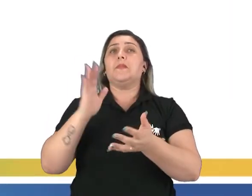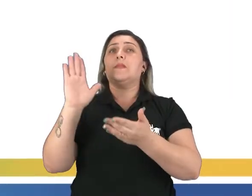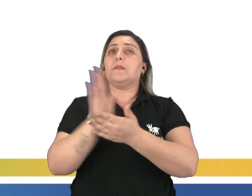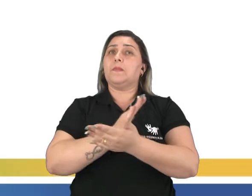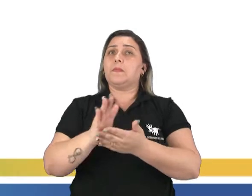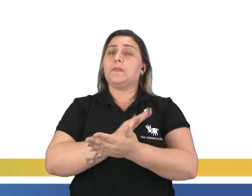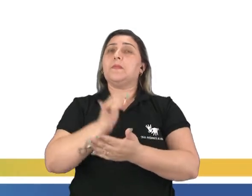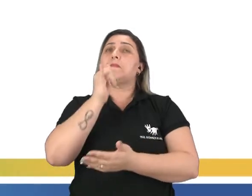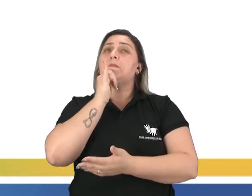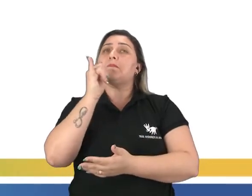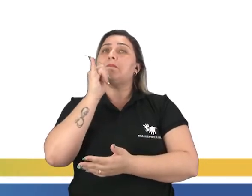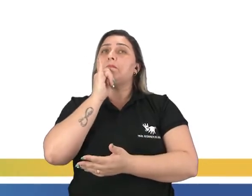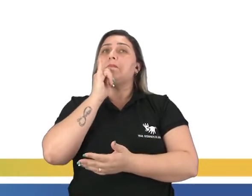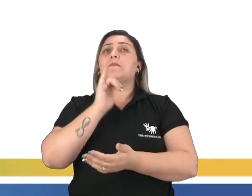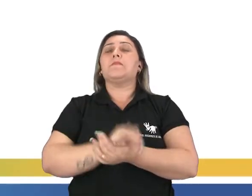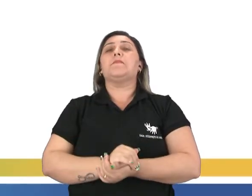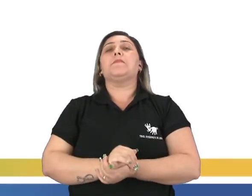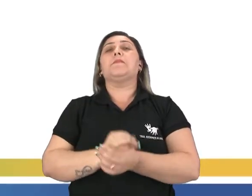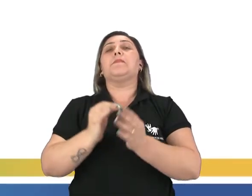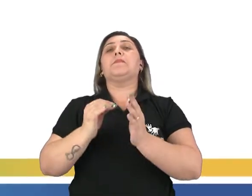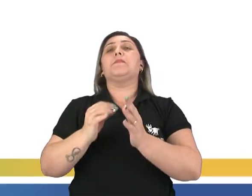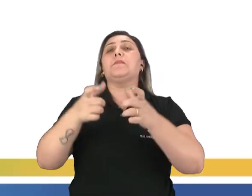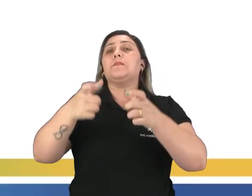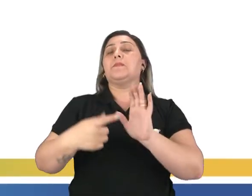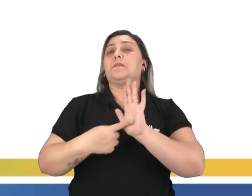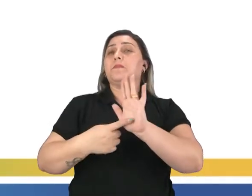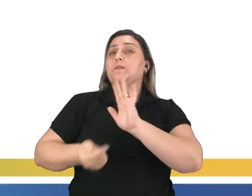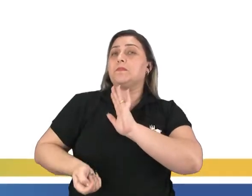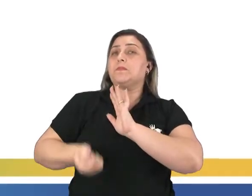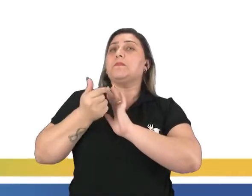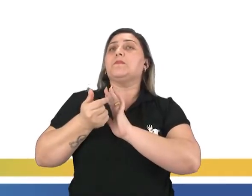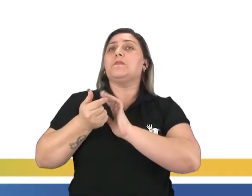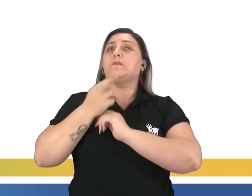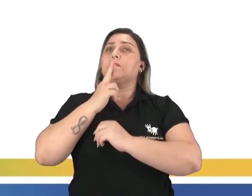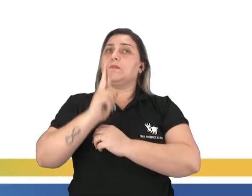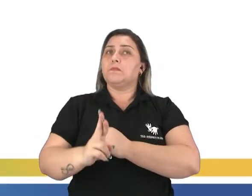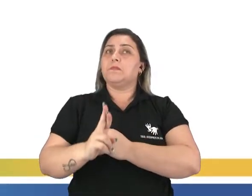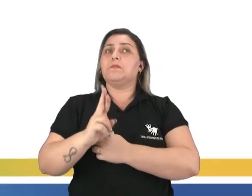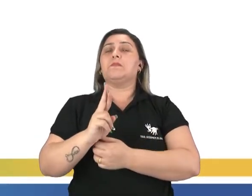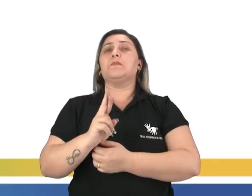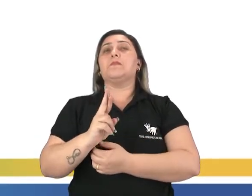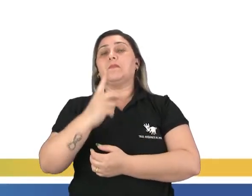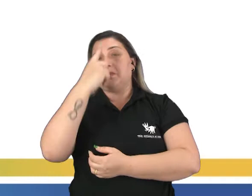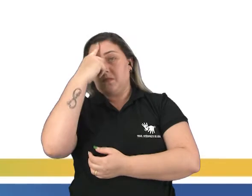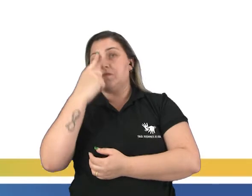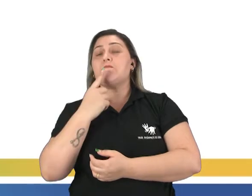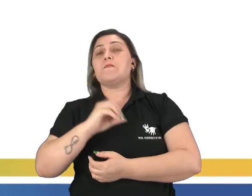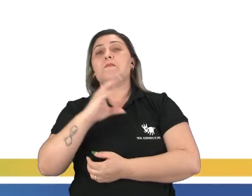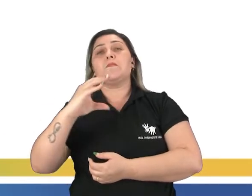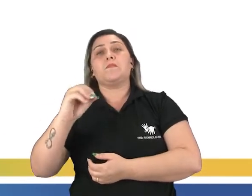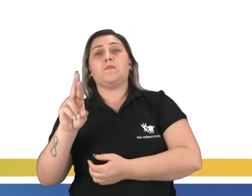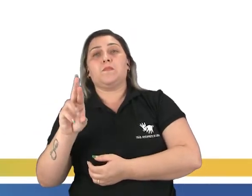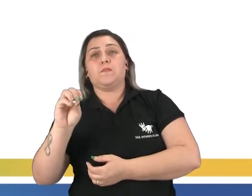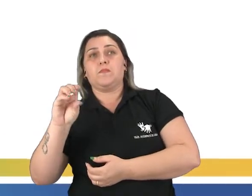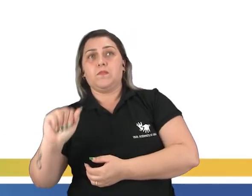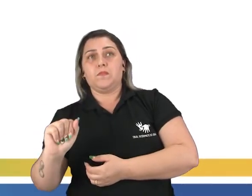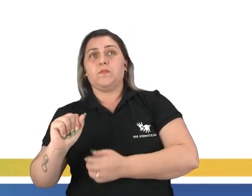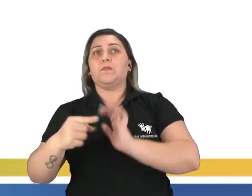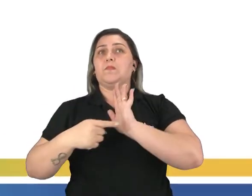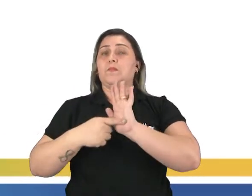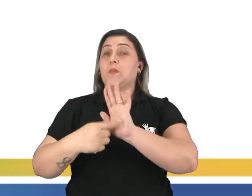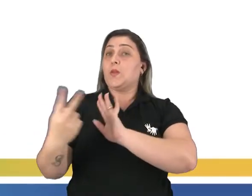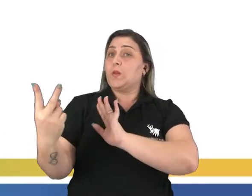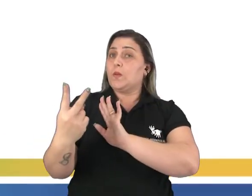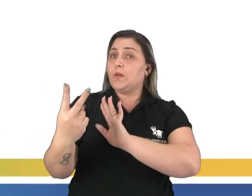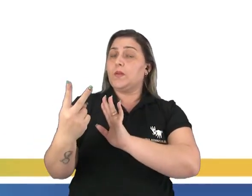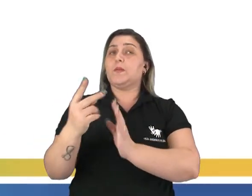alguns exemplos de espaço amostral, né? Ao lançar uma moeda, os resultados são cara ou coroa. Logo, o espaço amostral serão